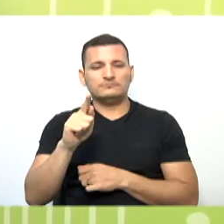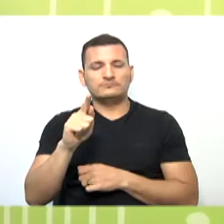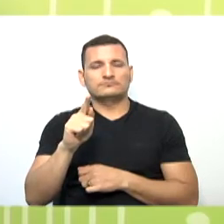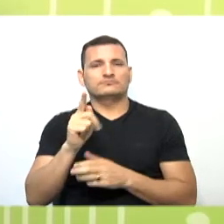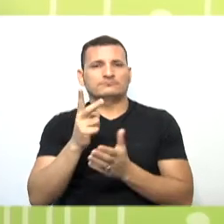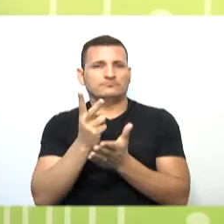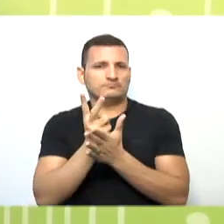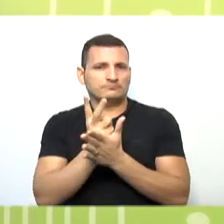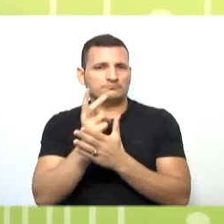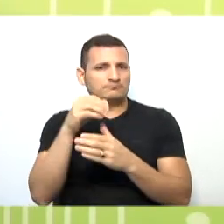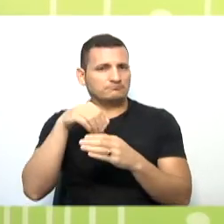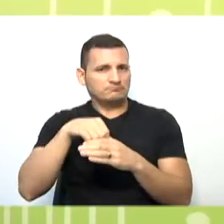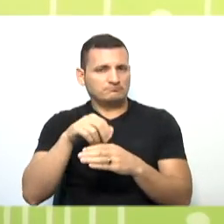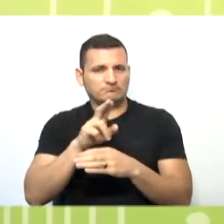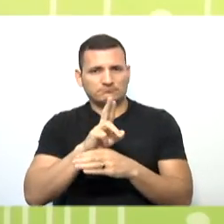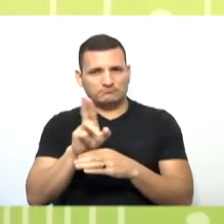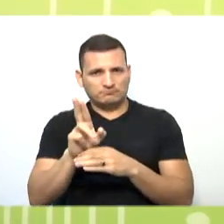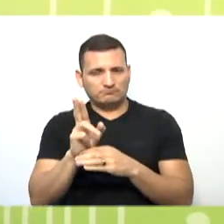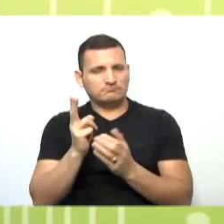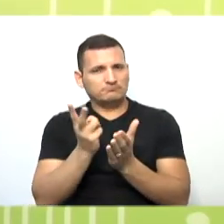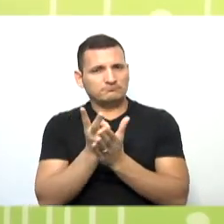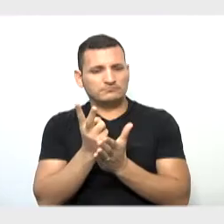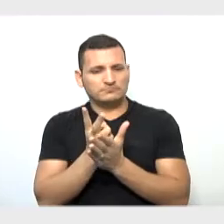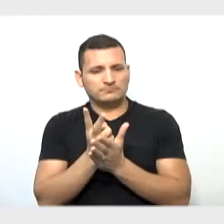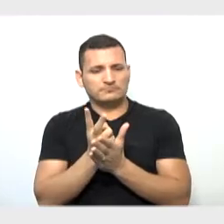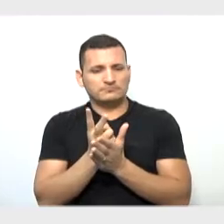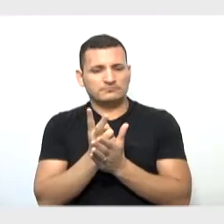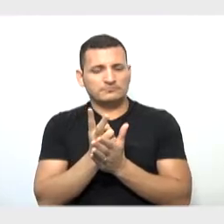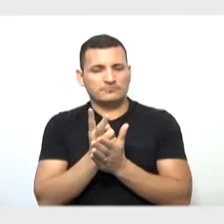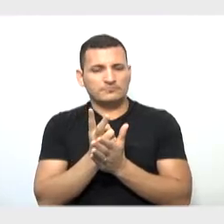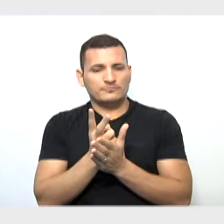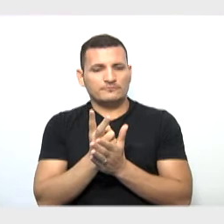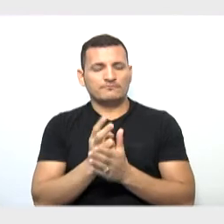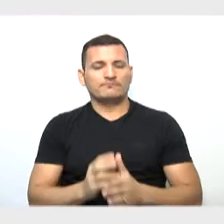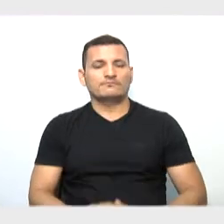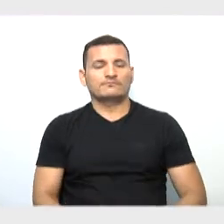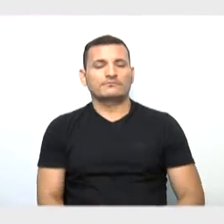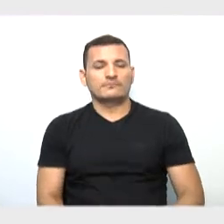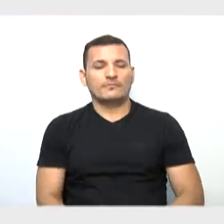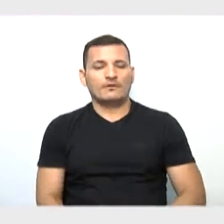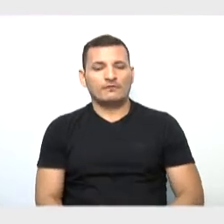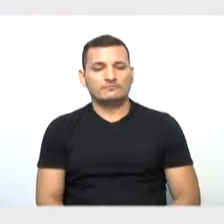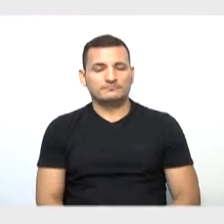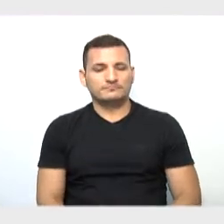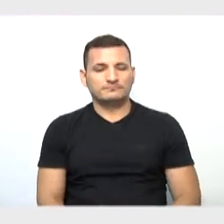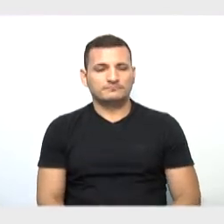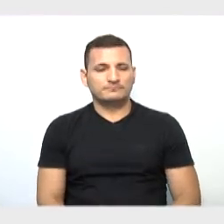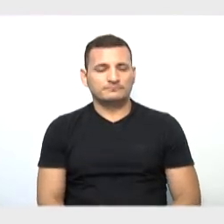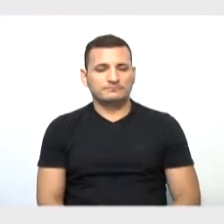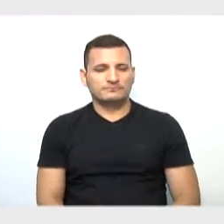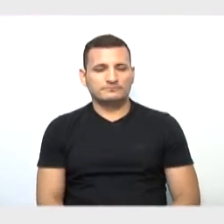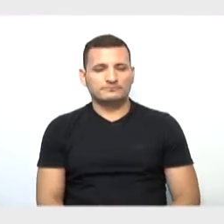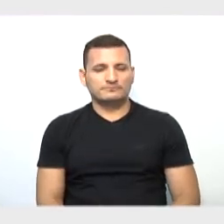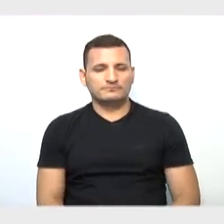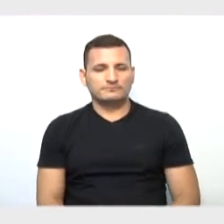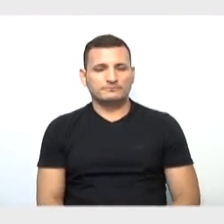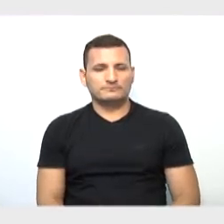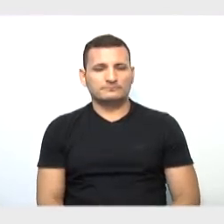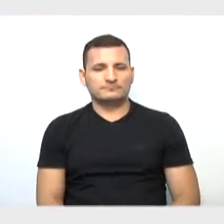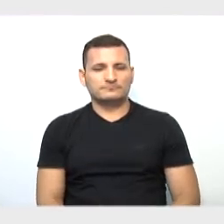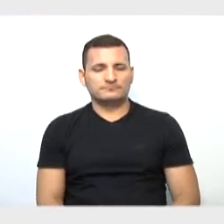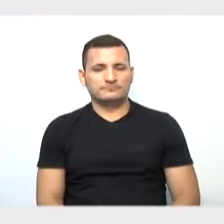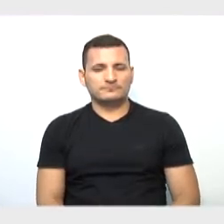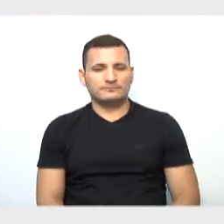mesmo local, senão não vai aparecer. Então consegue identificar isso daí. E ela vai